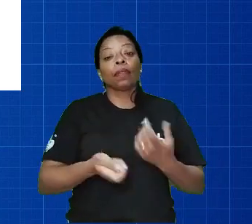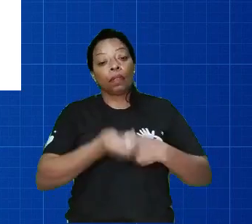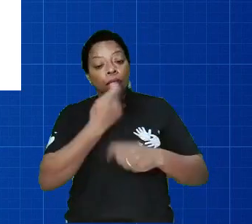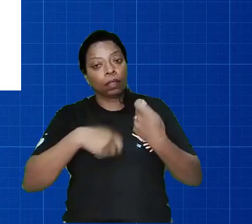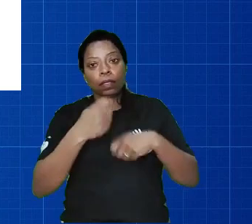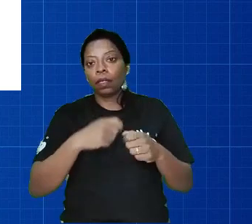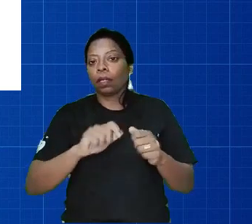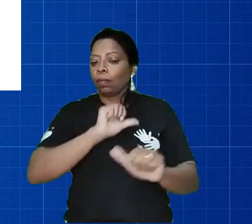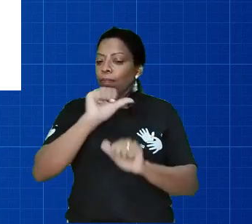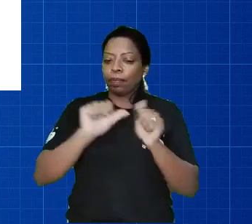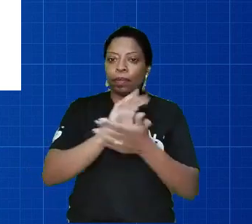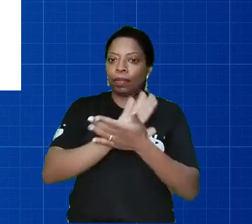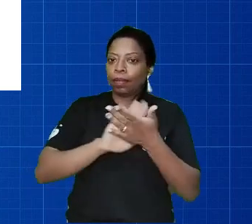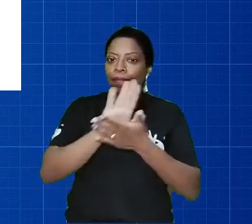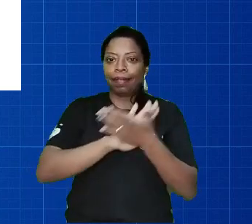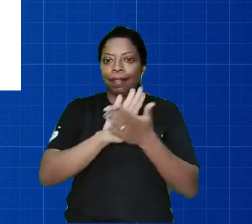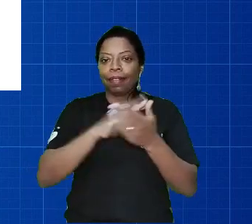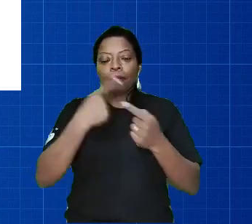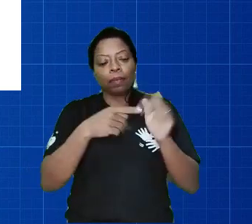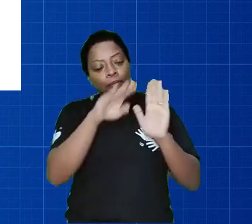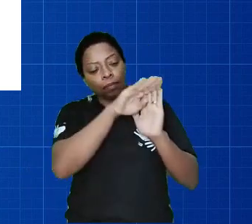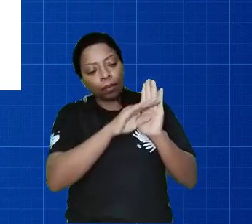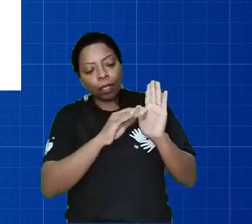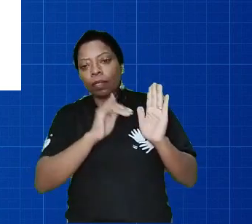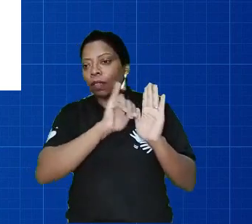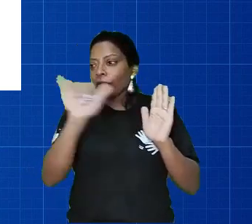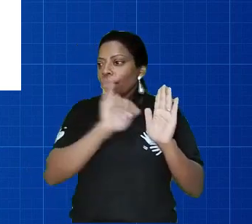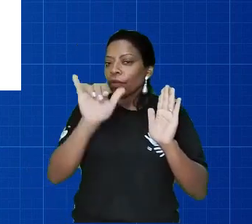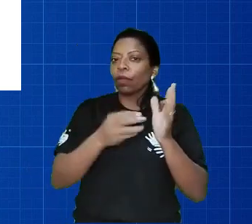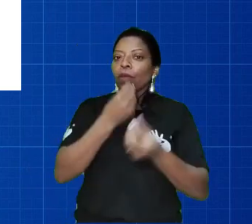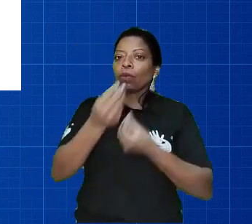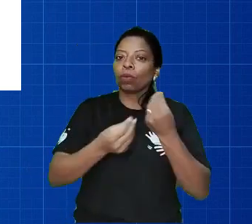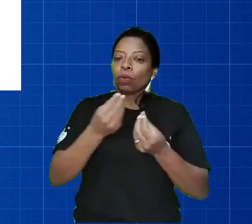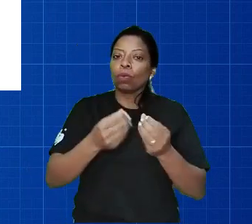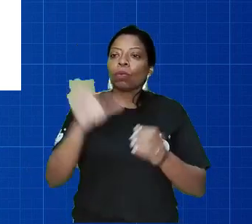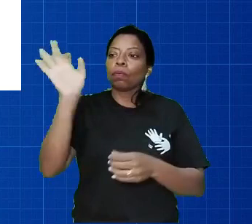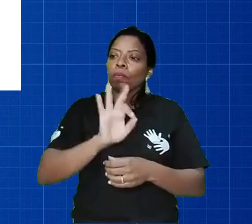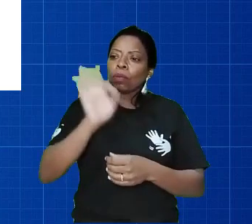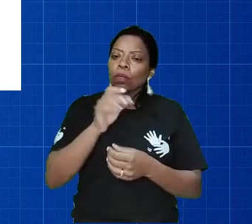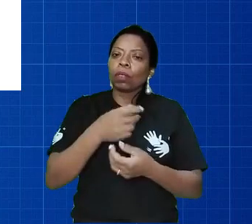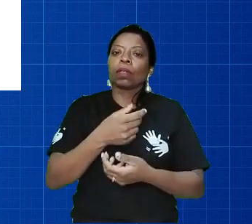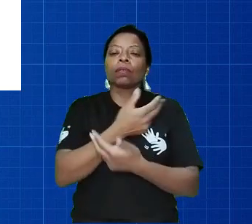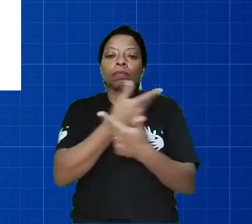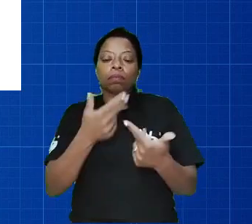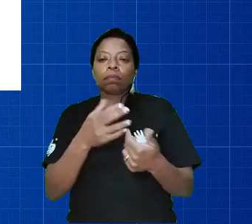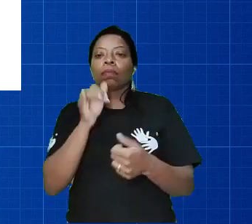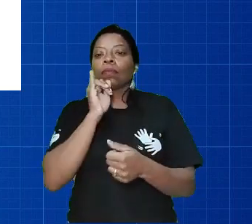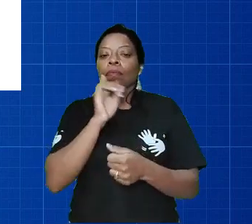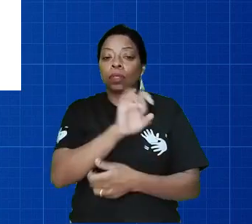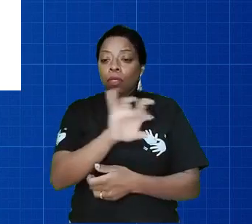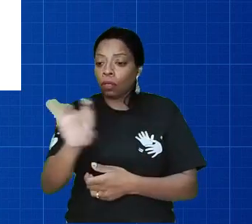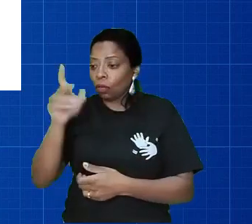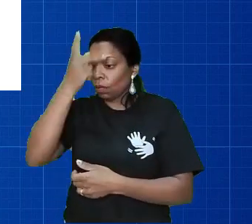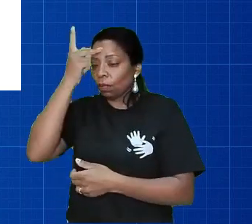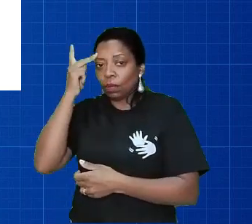elas não podem mudar. Elas são informadas, né, a porcentagem de custeio e a porcentagem de capital são informadas e